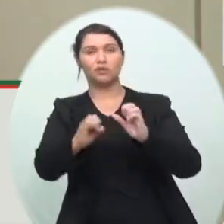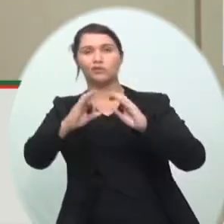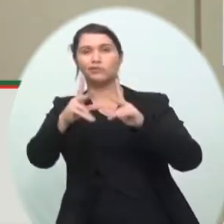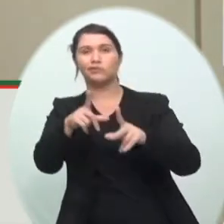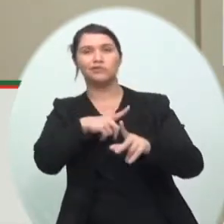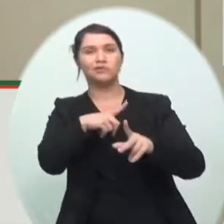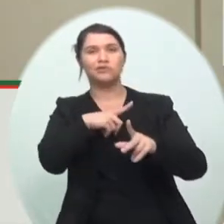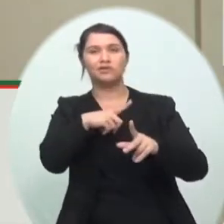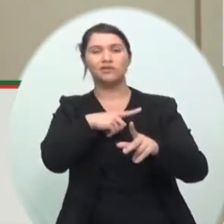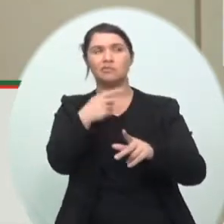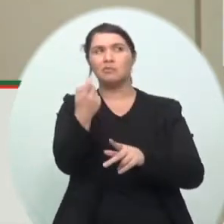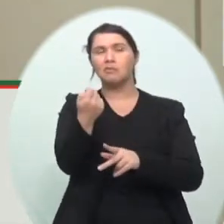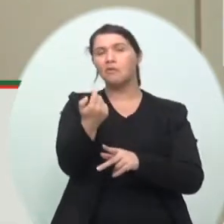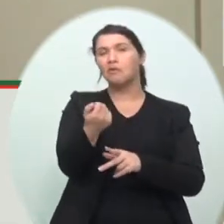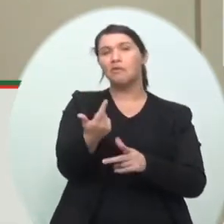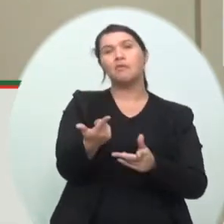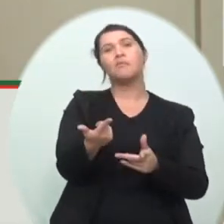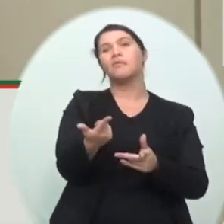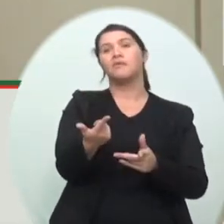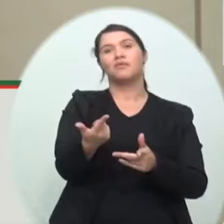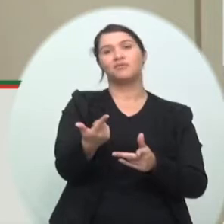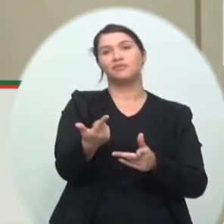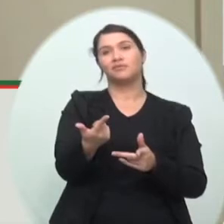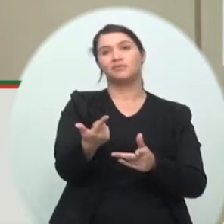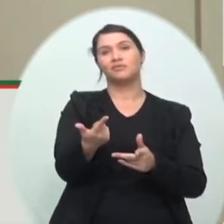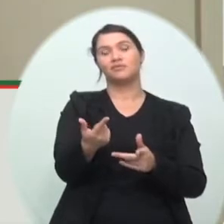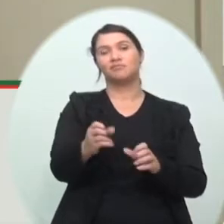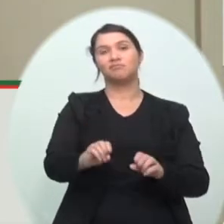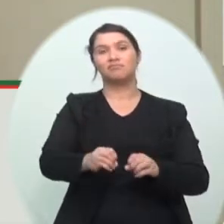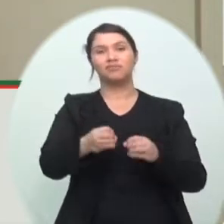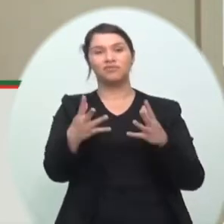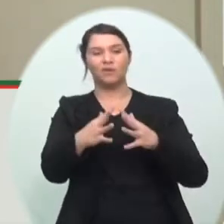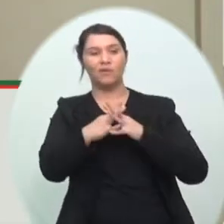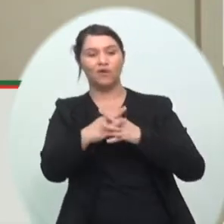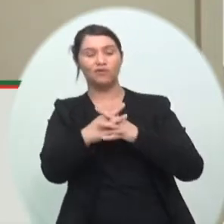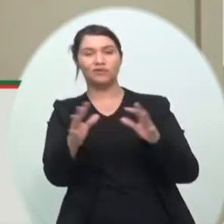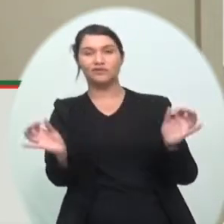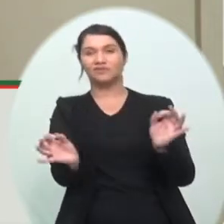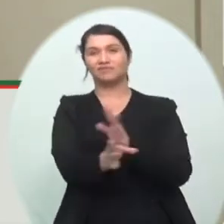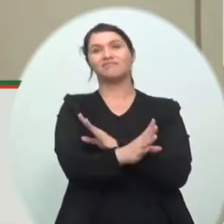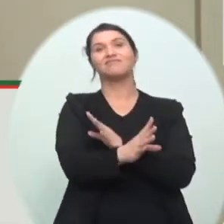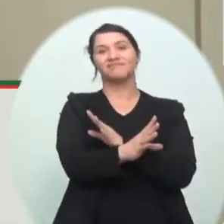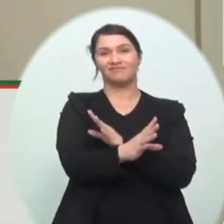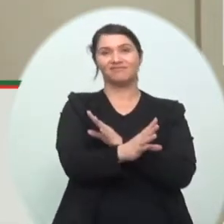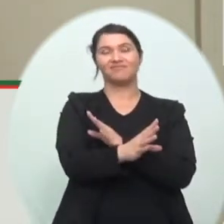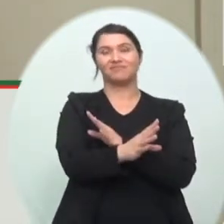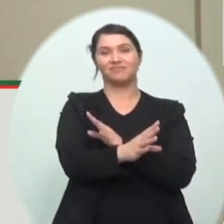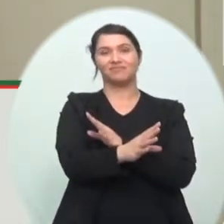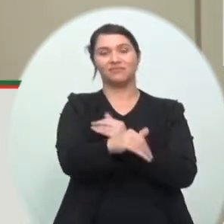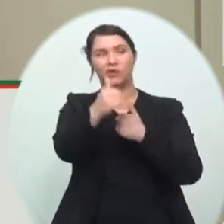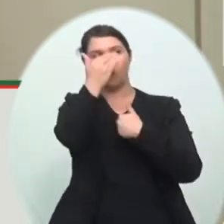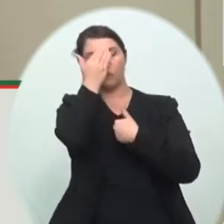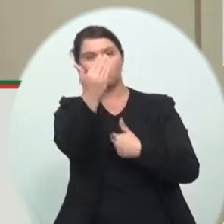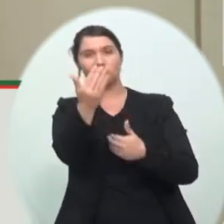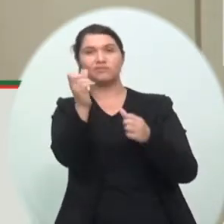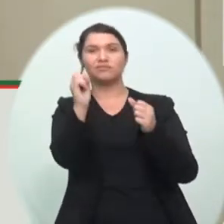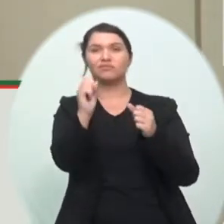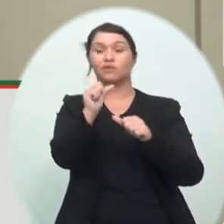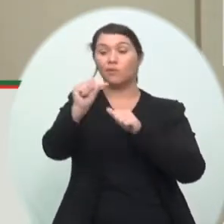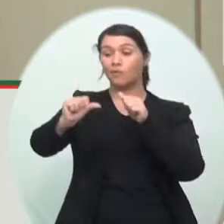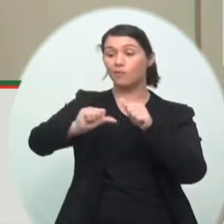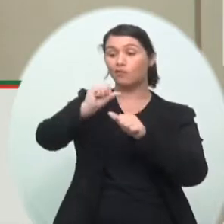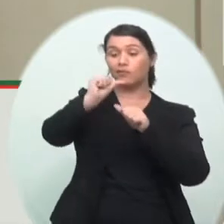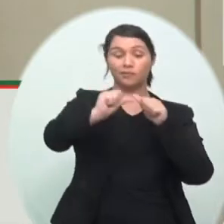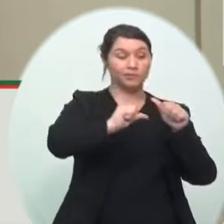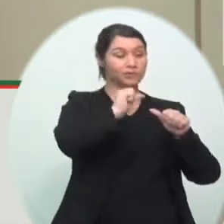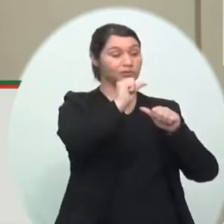torna a negação em aceitação, o caos em ordem, a confusão em claridade. A gratidão pode transformar uma